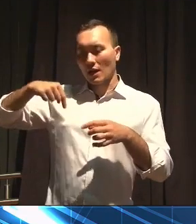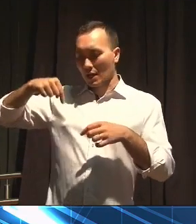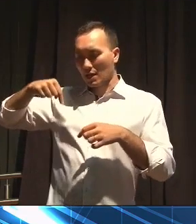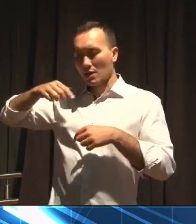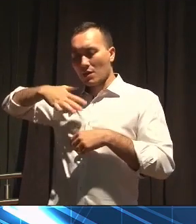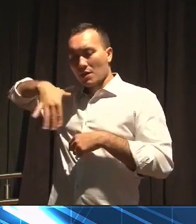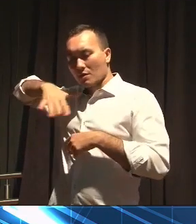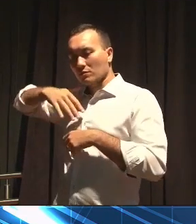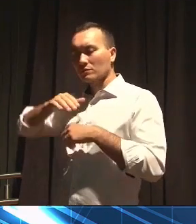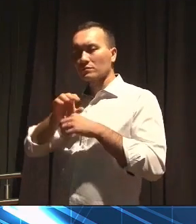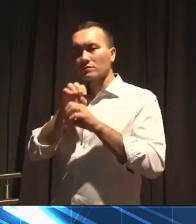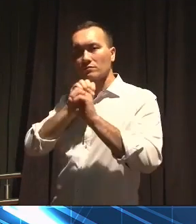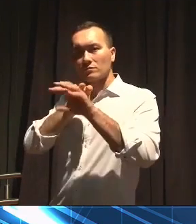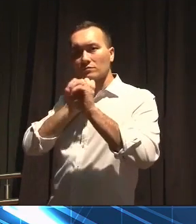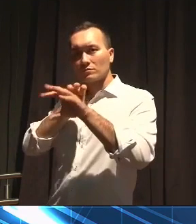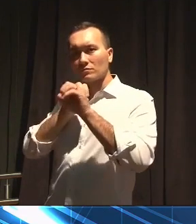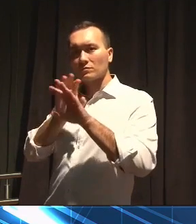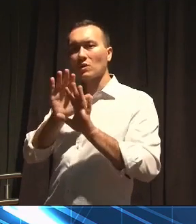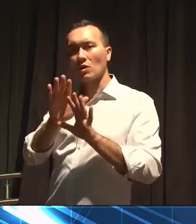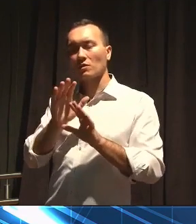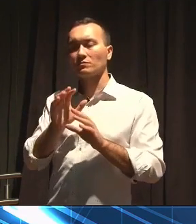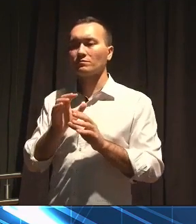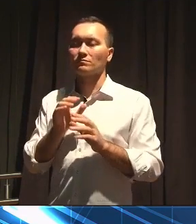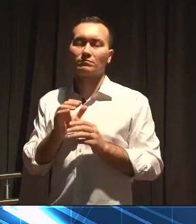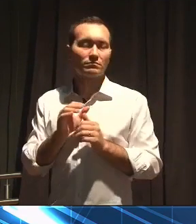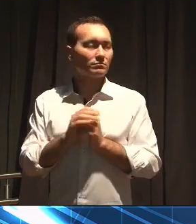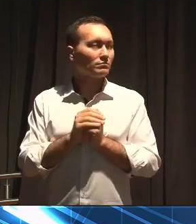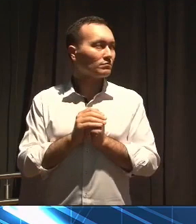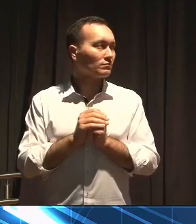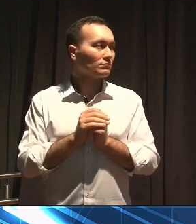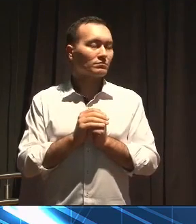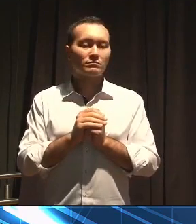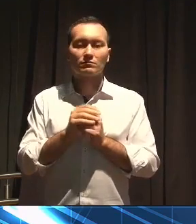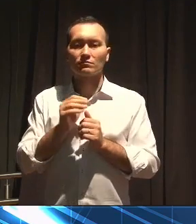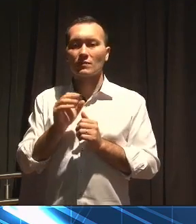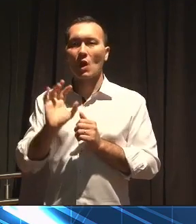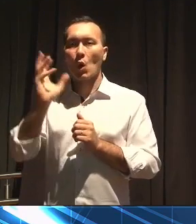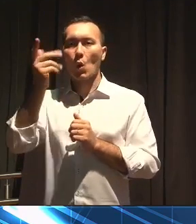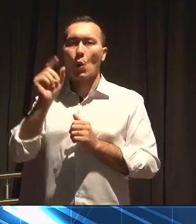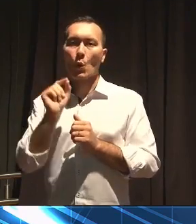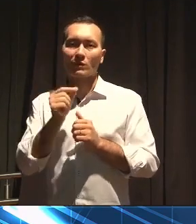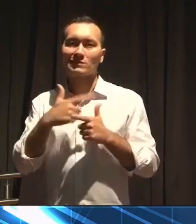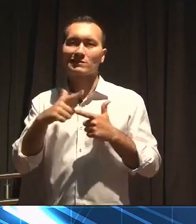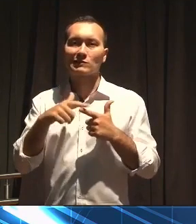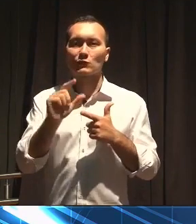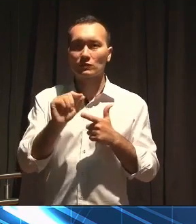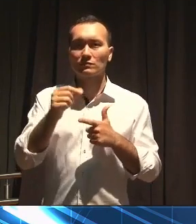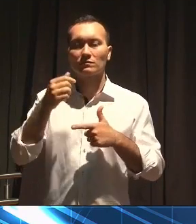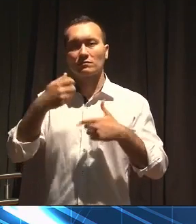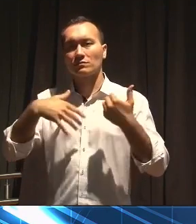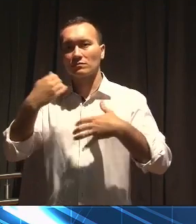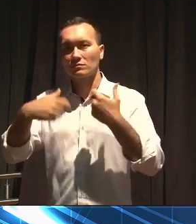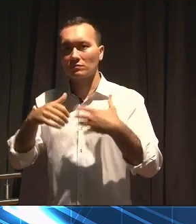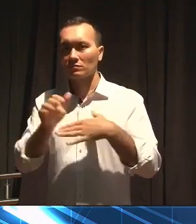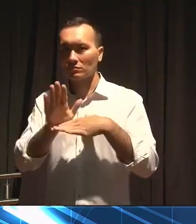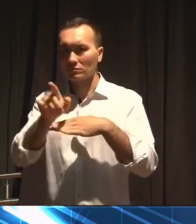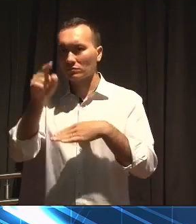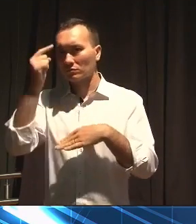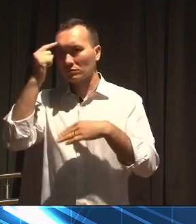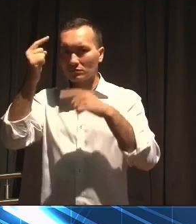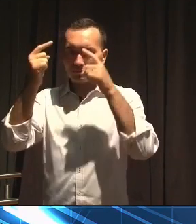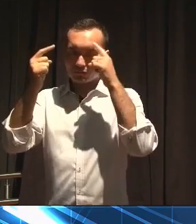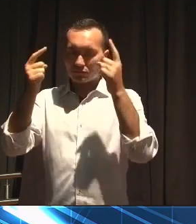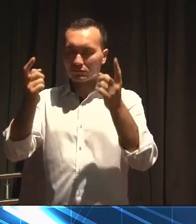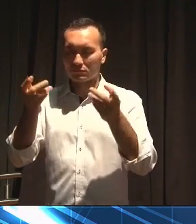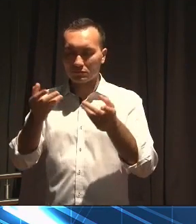vinha um incidente, trabalha no pós-mortem, tu faz a reflexão daquilo ali e aquele problema tem que entrar como débito técnico. Isso vira um ciclo